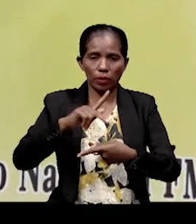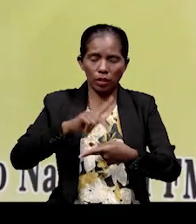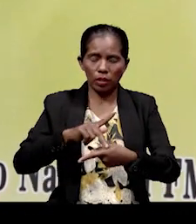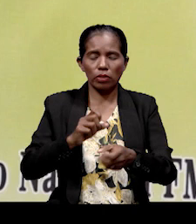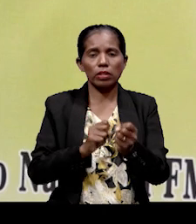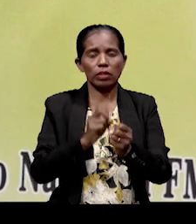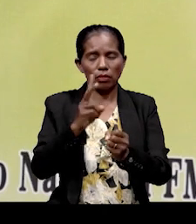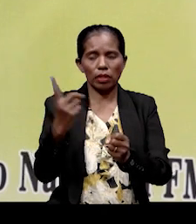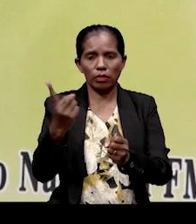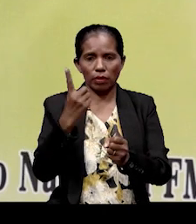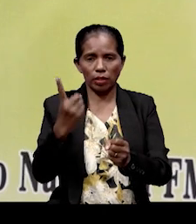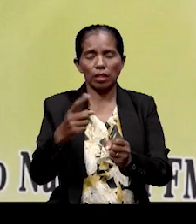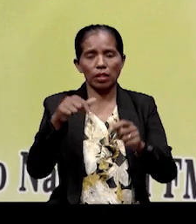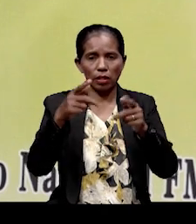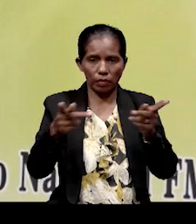linha fatia,